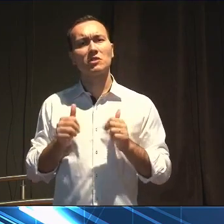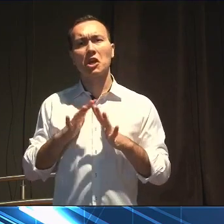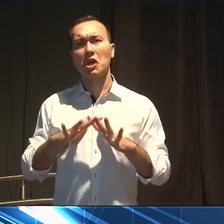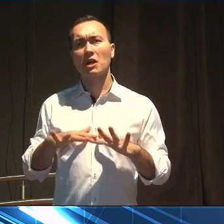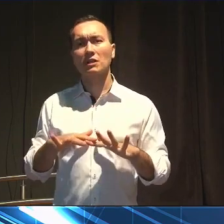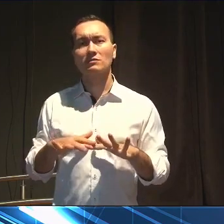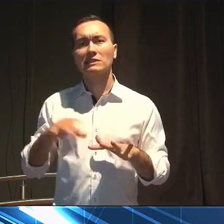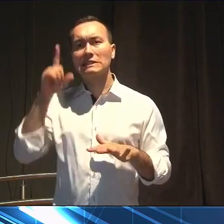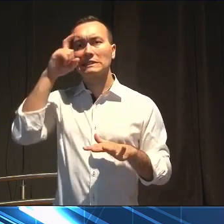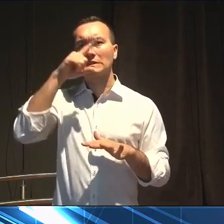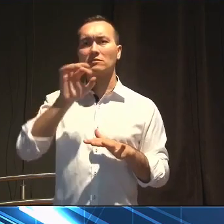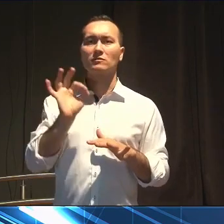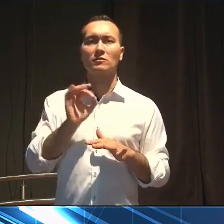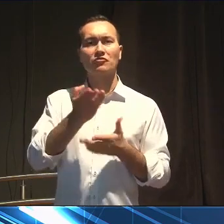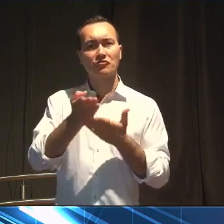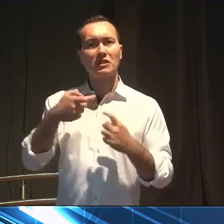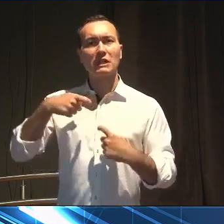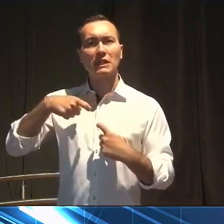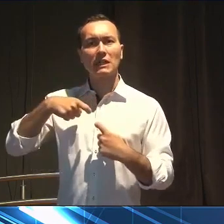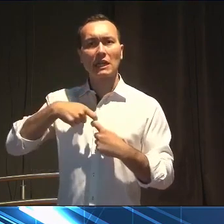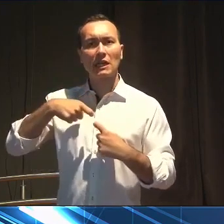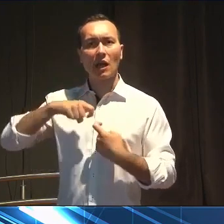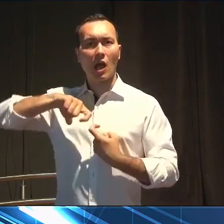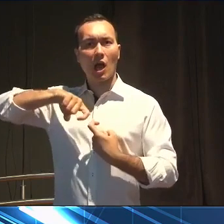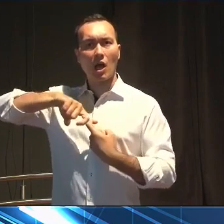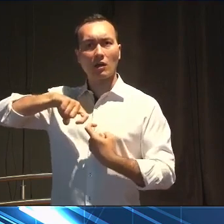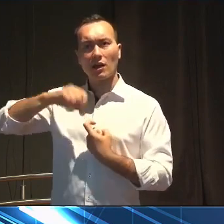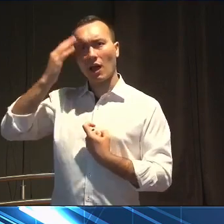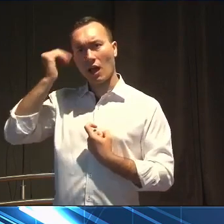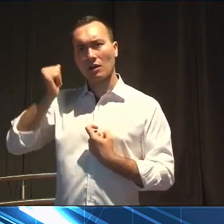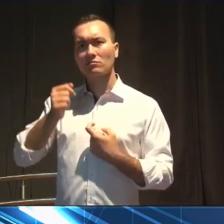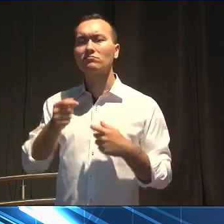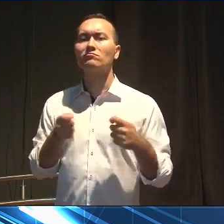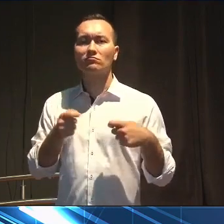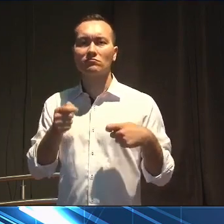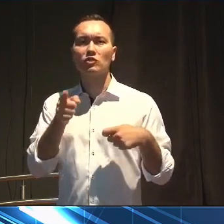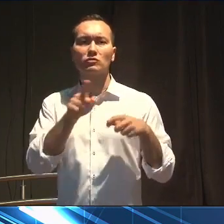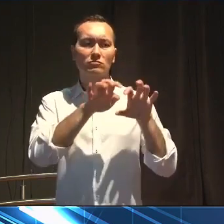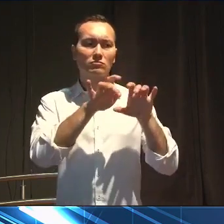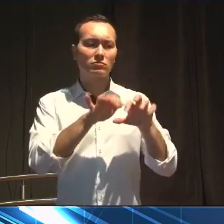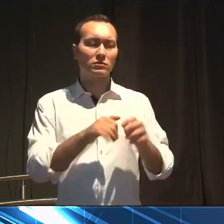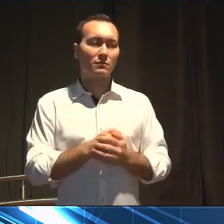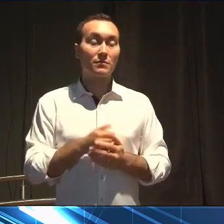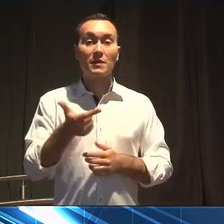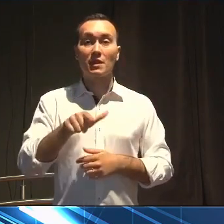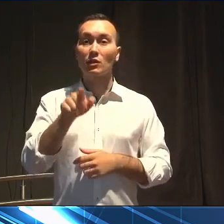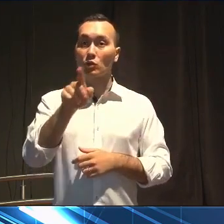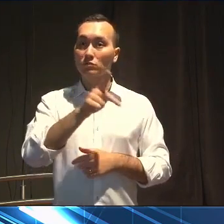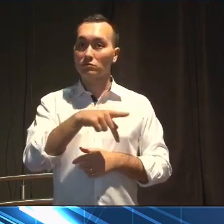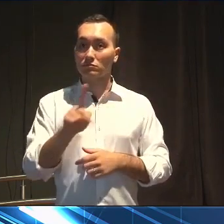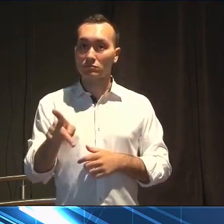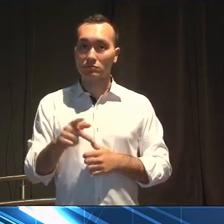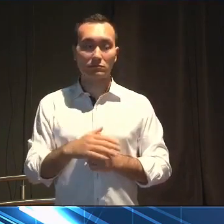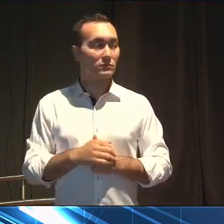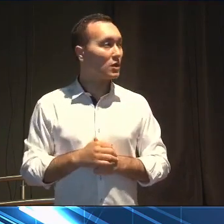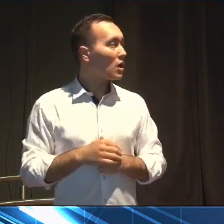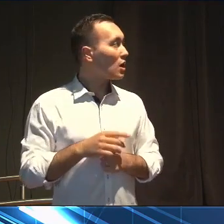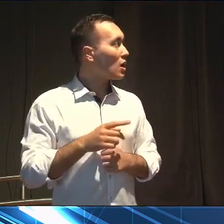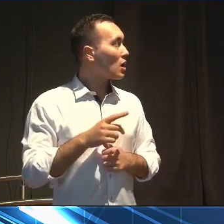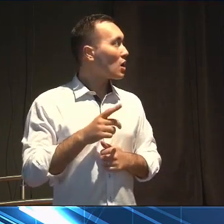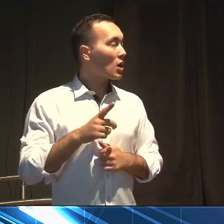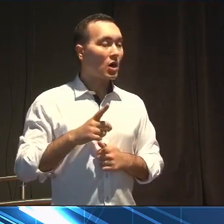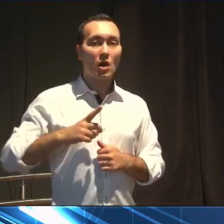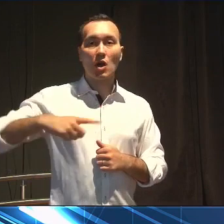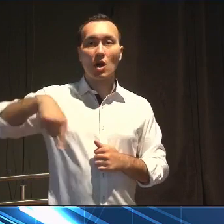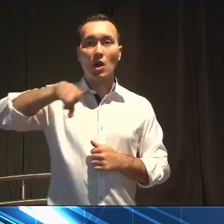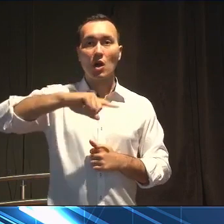com Python você resolve a vida hoje em dia. E para quem for professor, a gente tem ainda um programa chamado Ambassadors, que